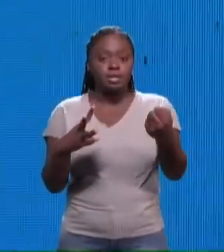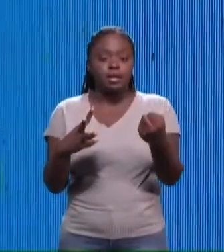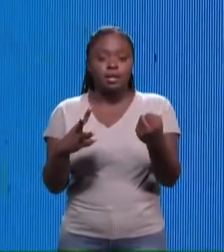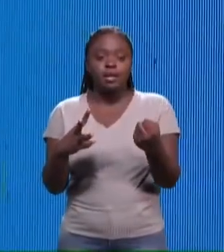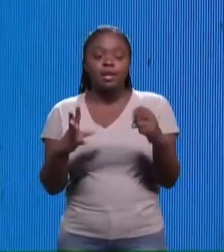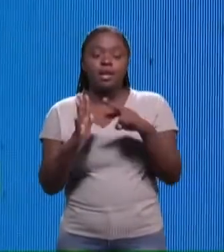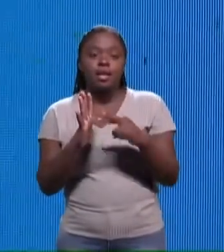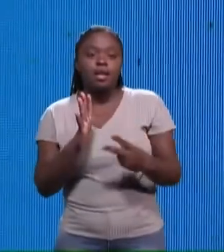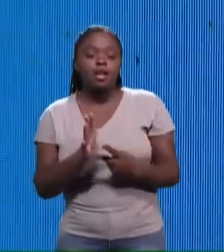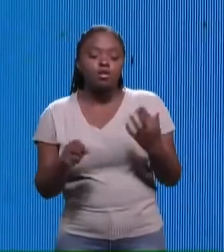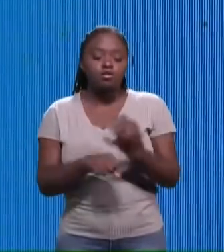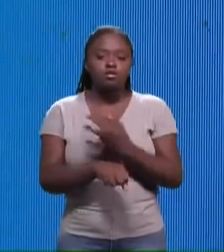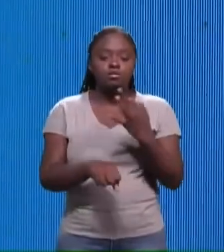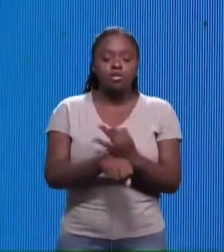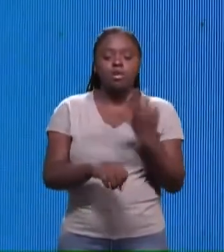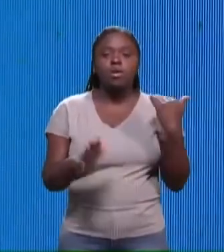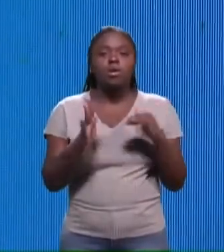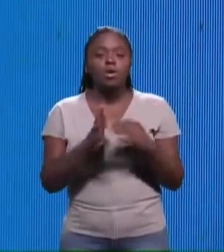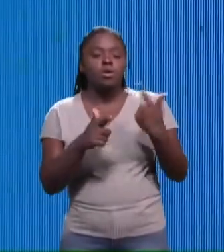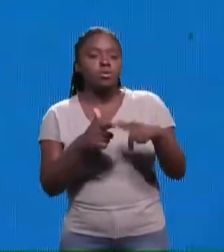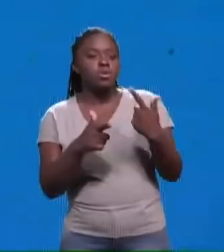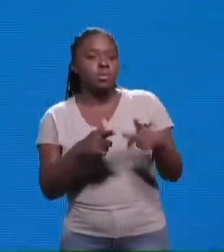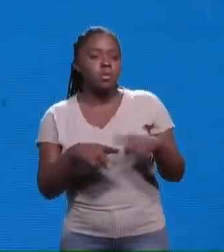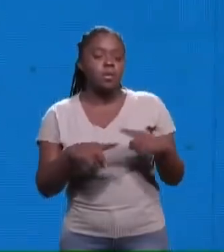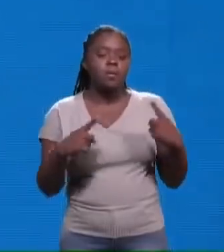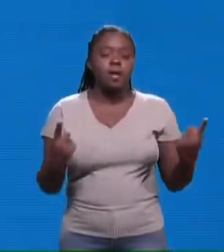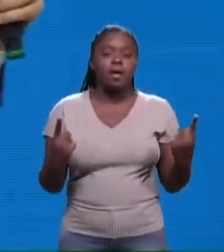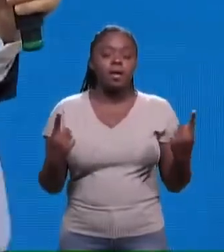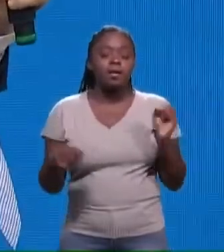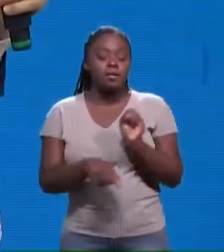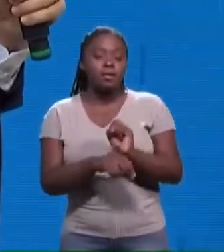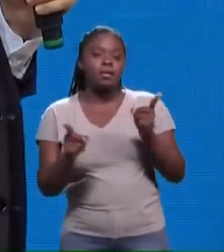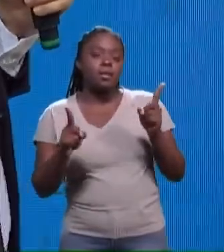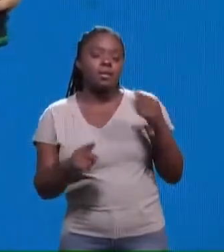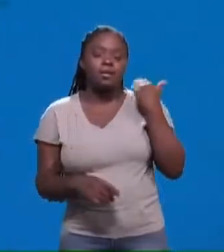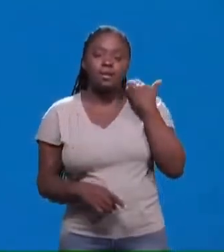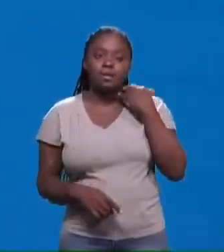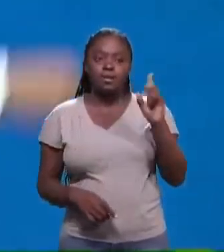é suportar problemas sem desanimar ou desistir.